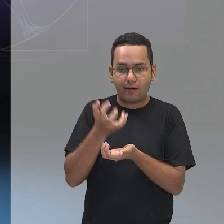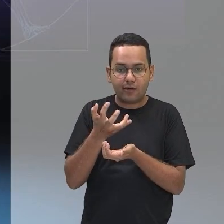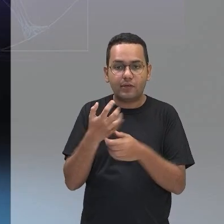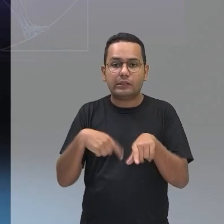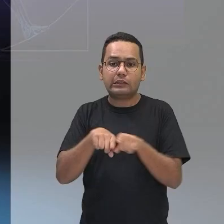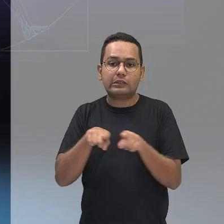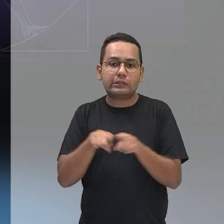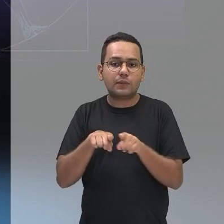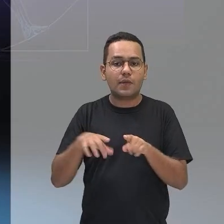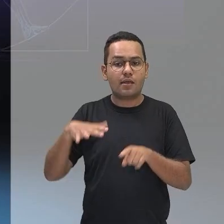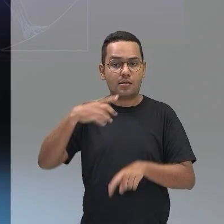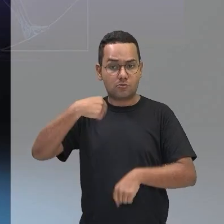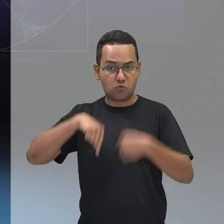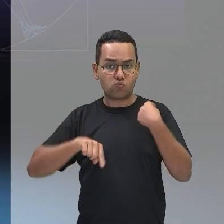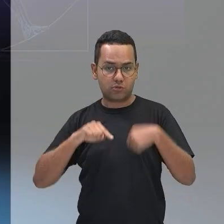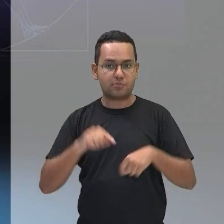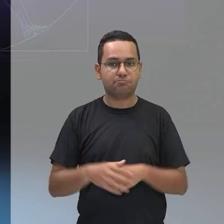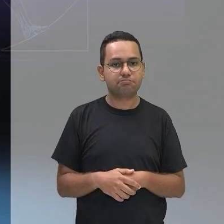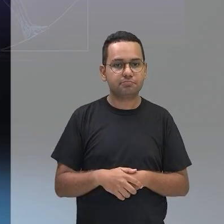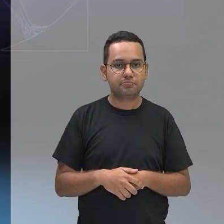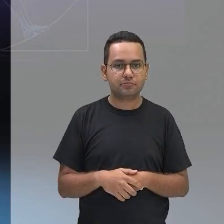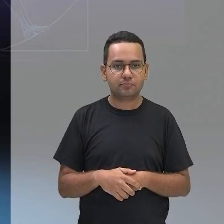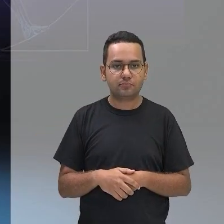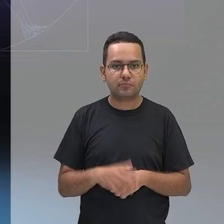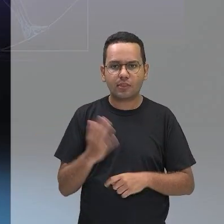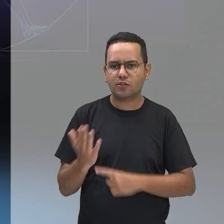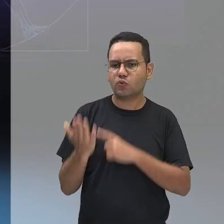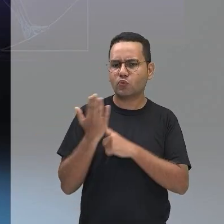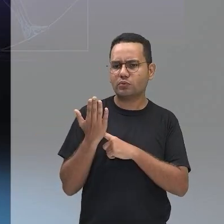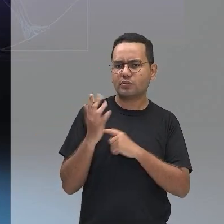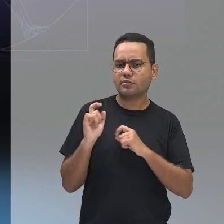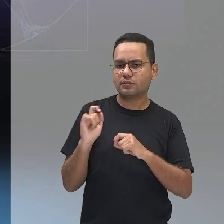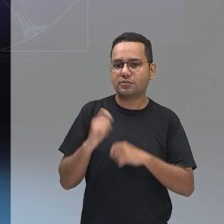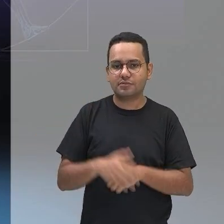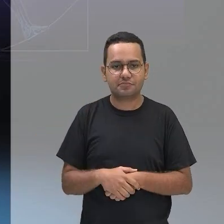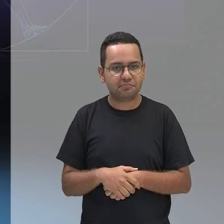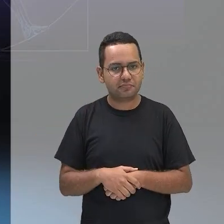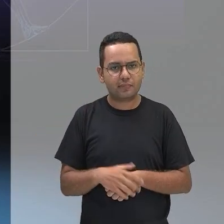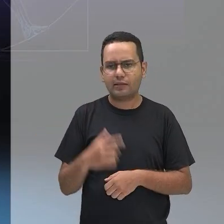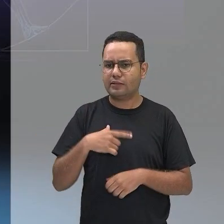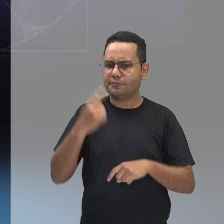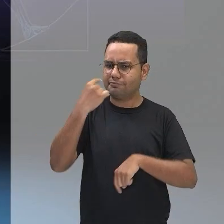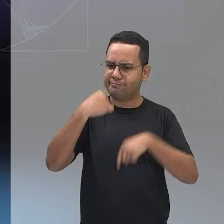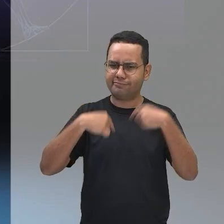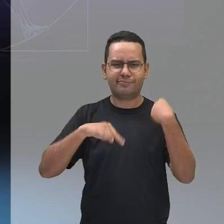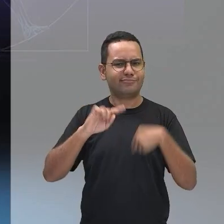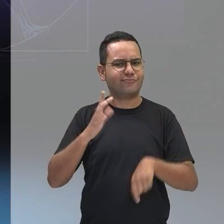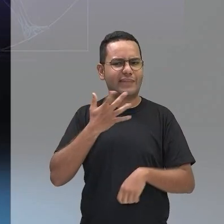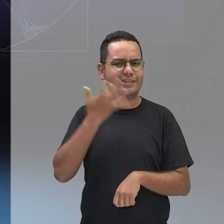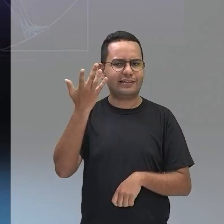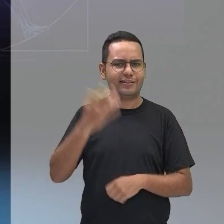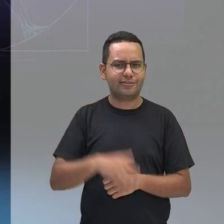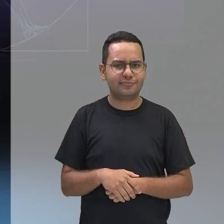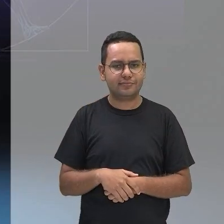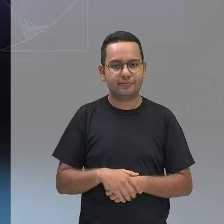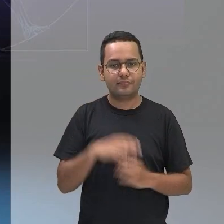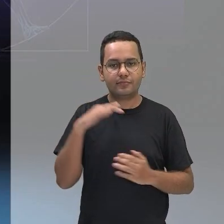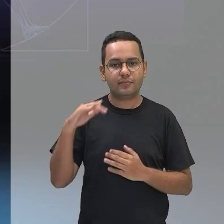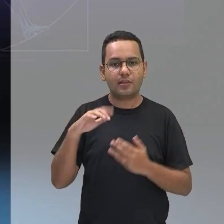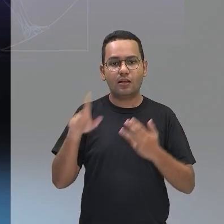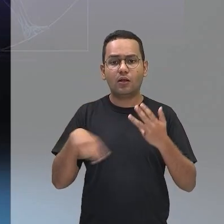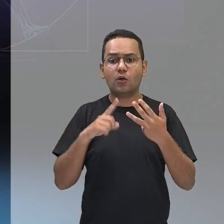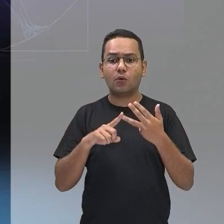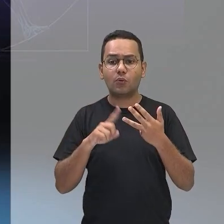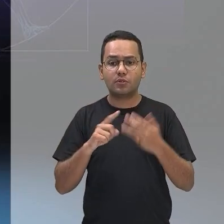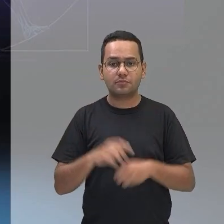A parte gravitacional vai ajudar o quê? Opa, o sangue a fluir tranquilo em direção aos pés, né? Nós temos essa parte